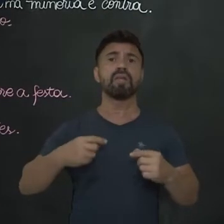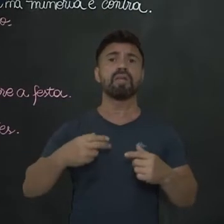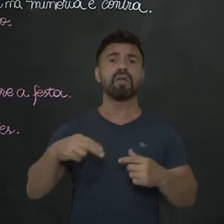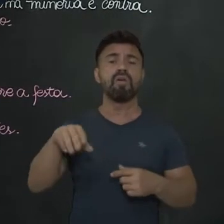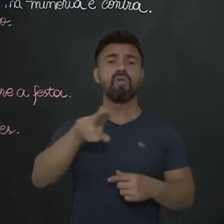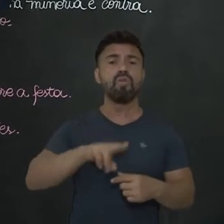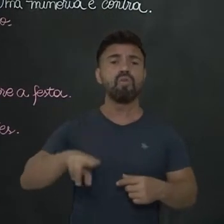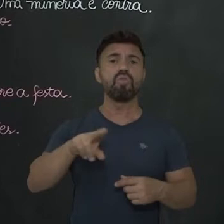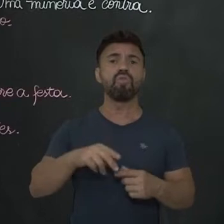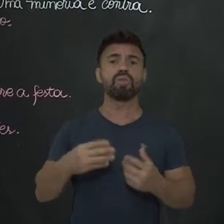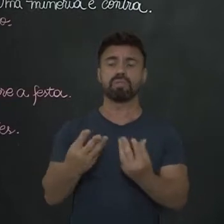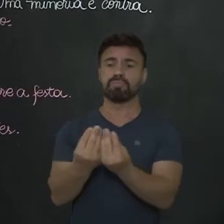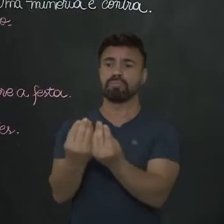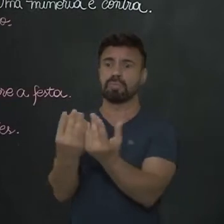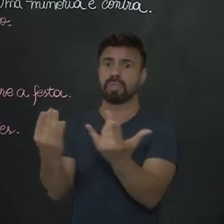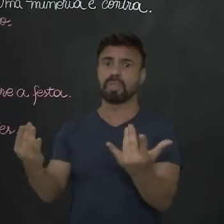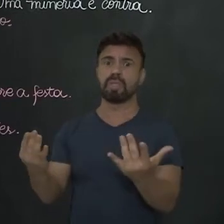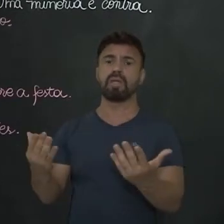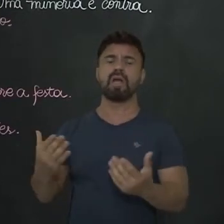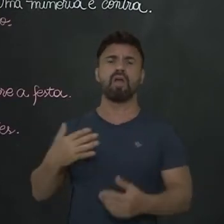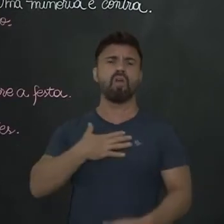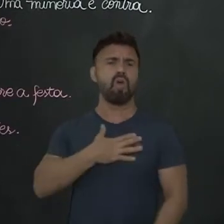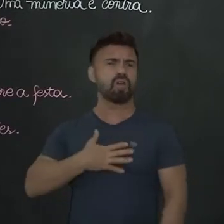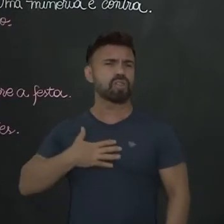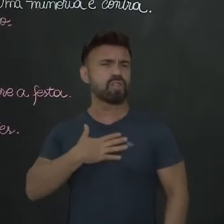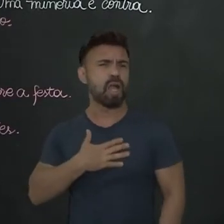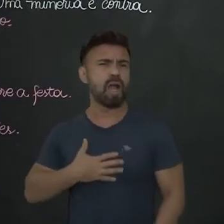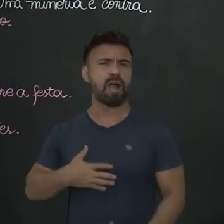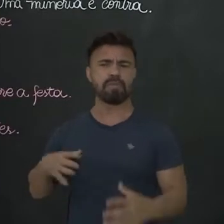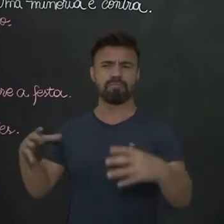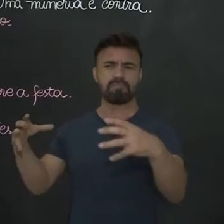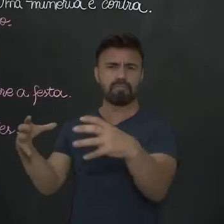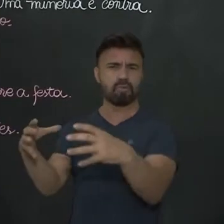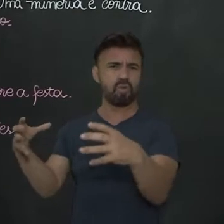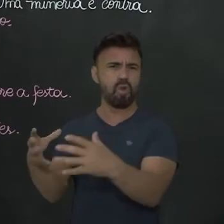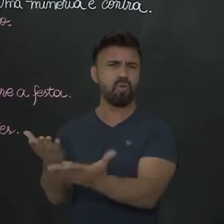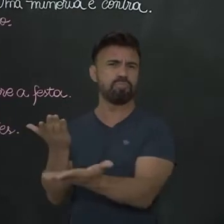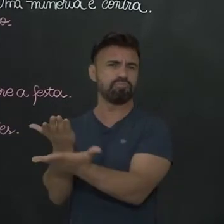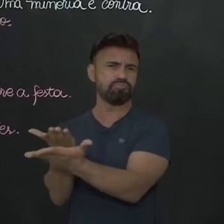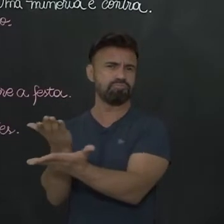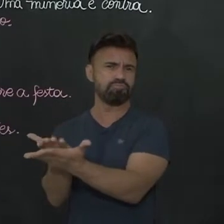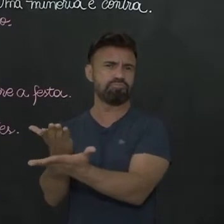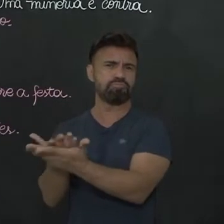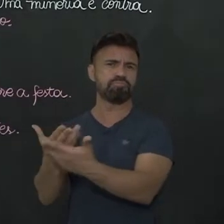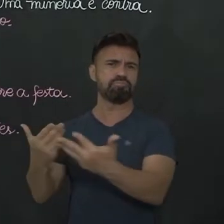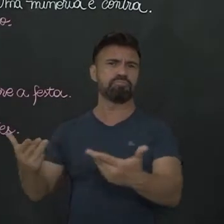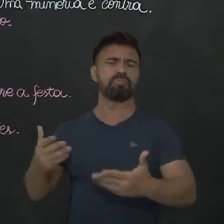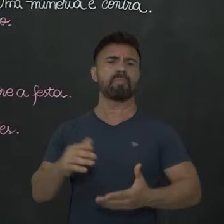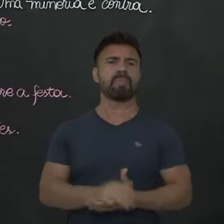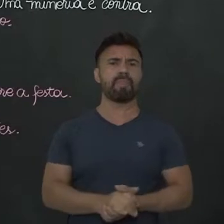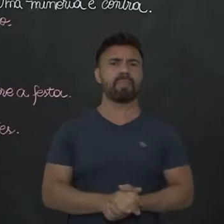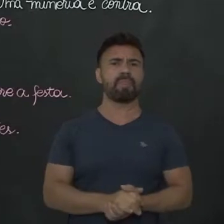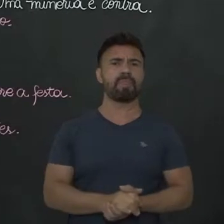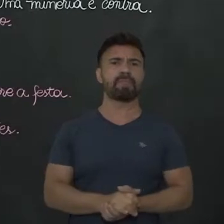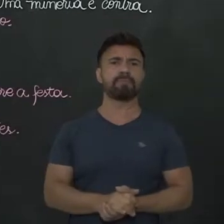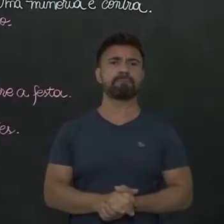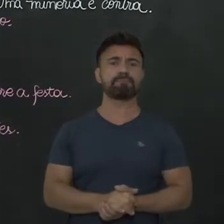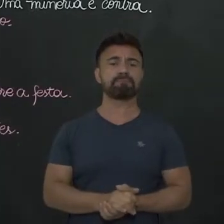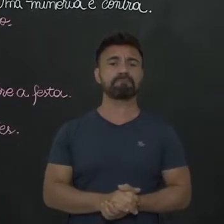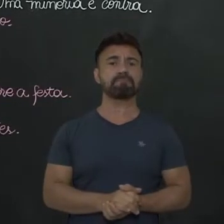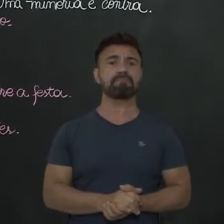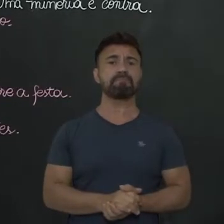gente use também no plural. Então pode ser gostou ou gostaram, embora a preferência pela gramática normativa seja pela forma no